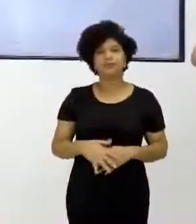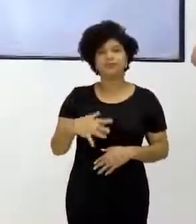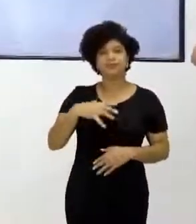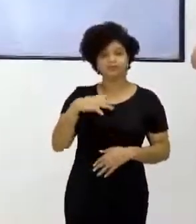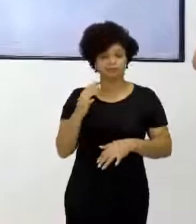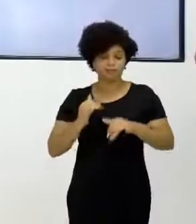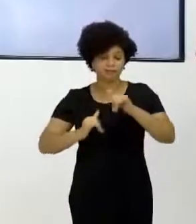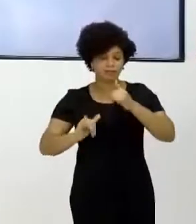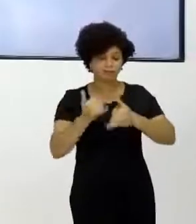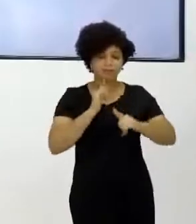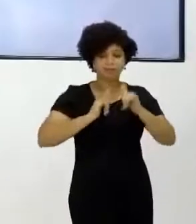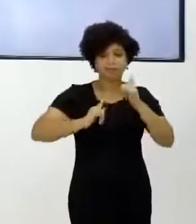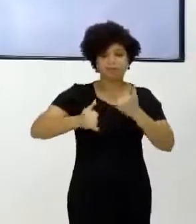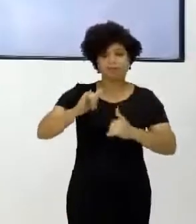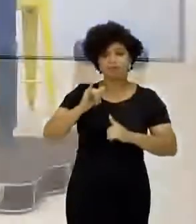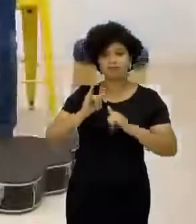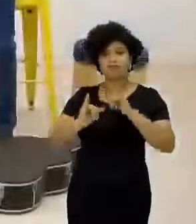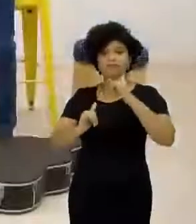energia,